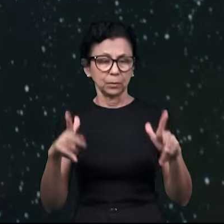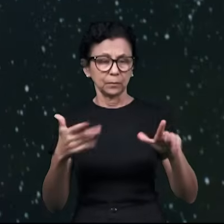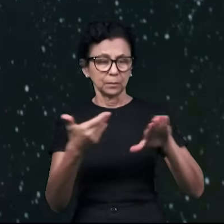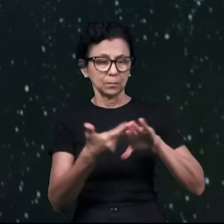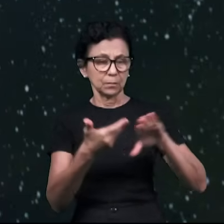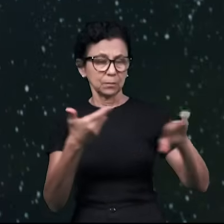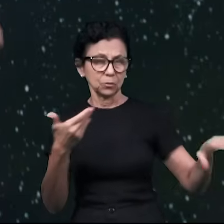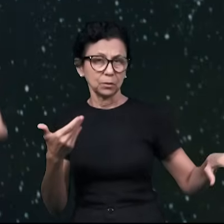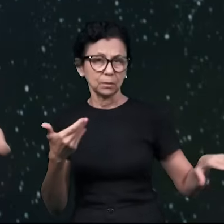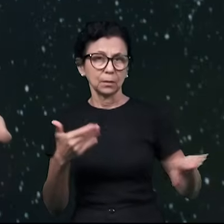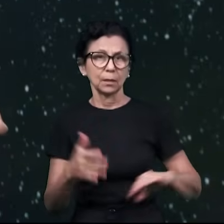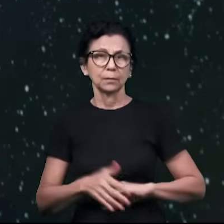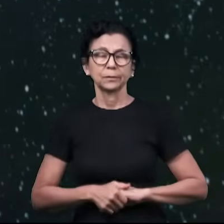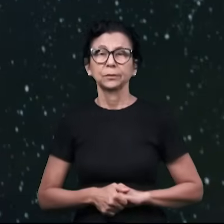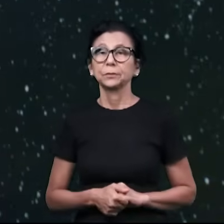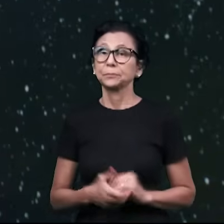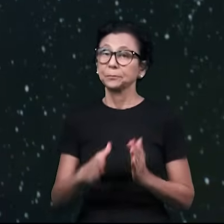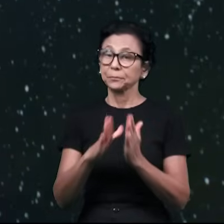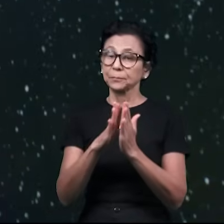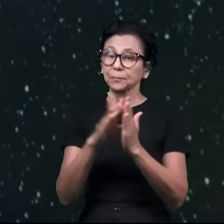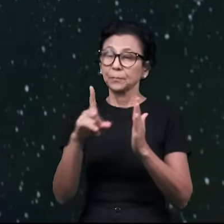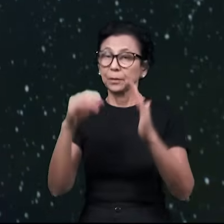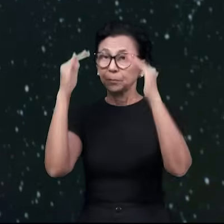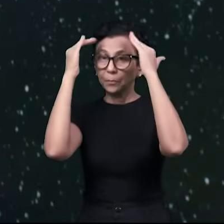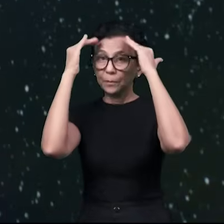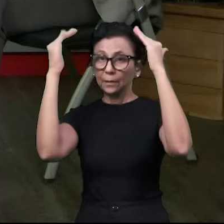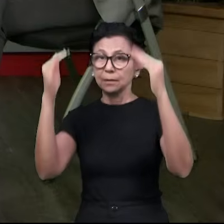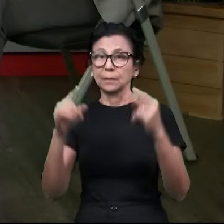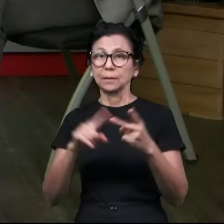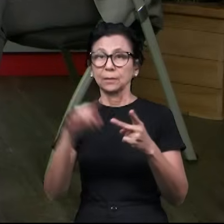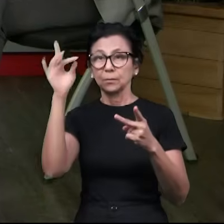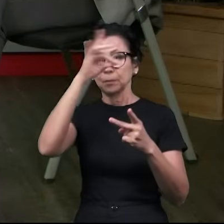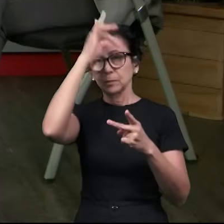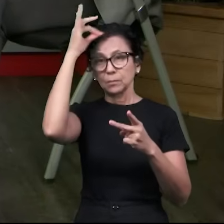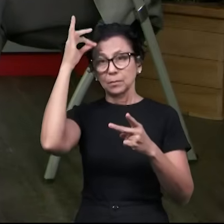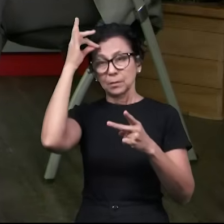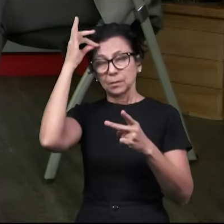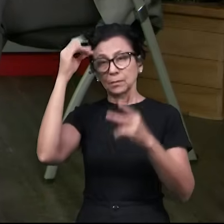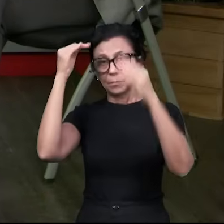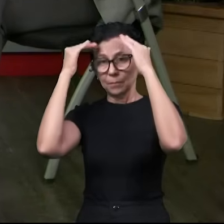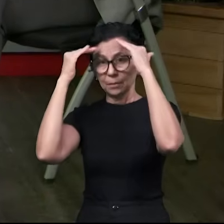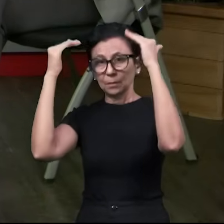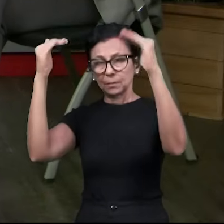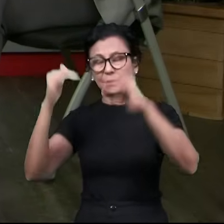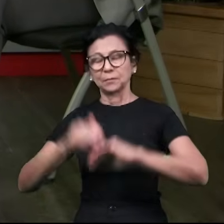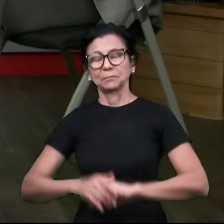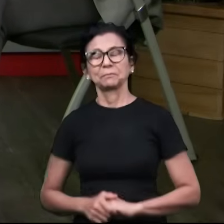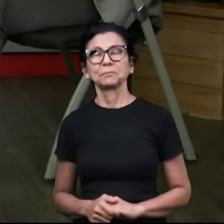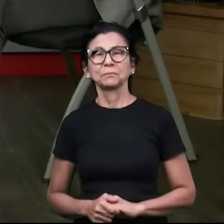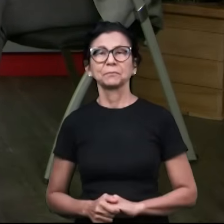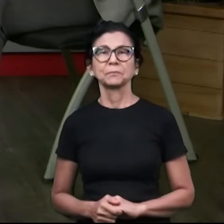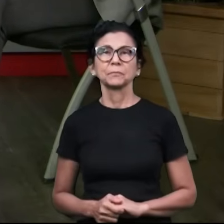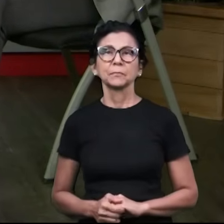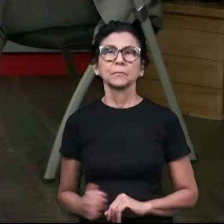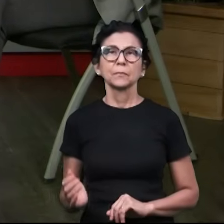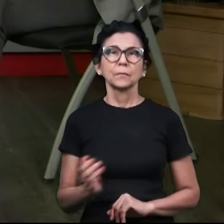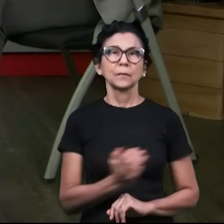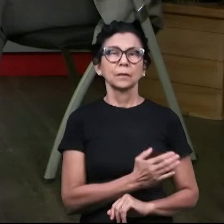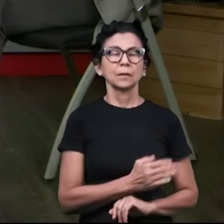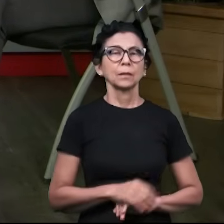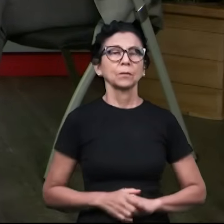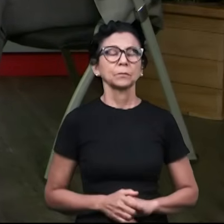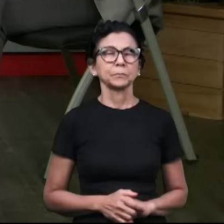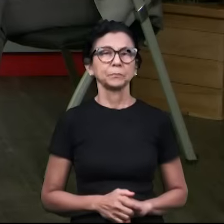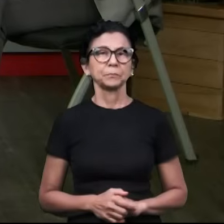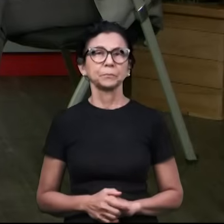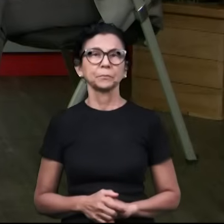é obediência à palavra e ao Espírito Santo. Glória a Jesus. Bom, vamos para o segundo tópico, então, que foi proposto para a Escola Bíblica Dominical,